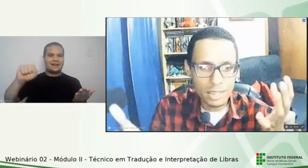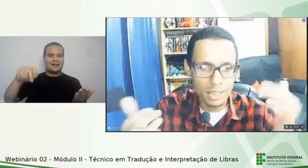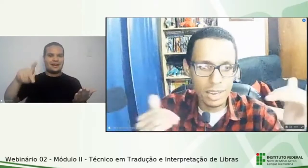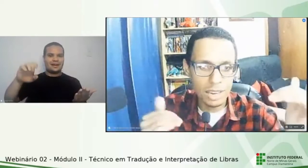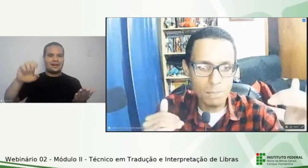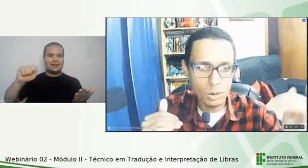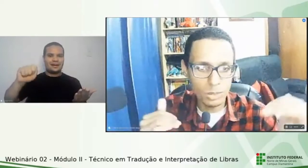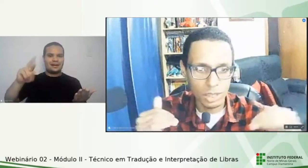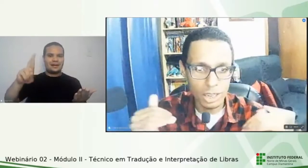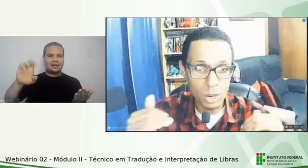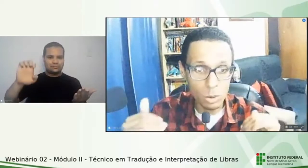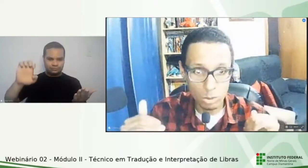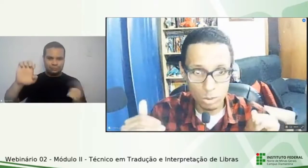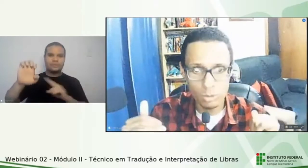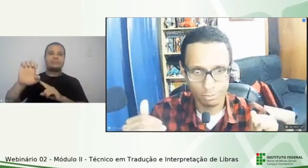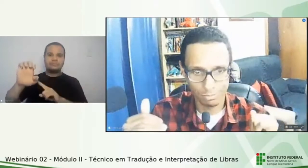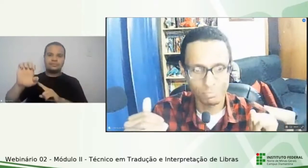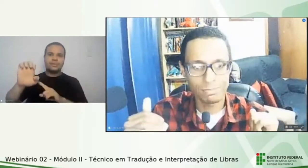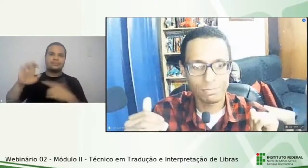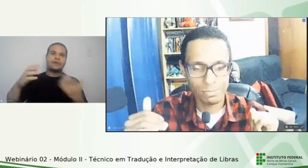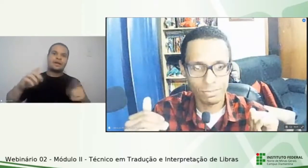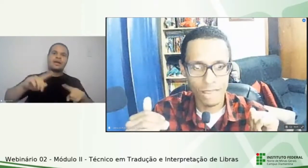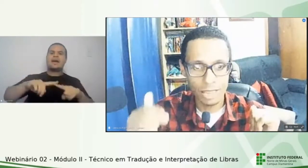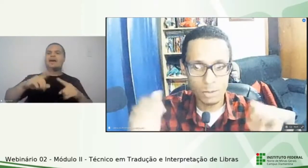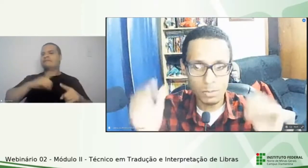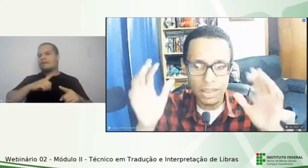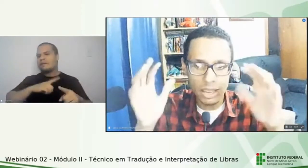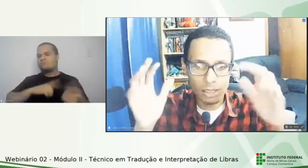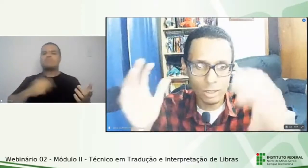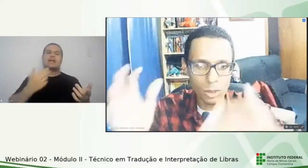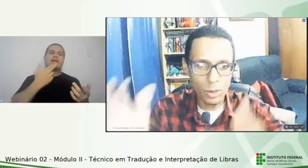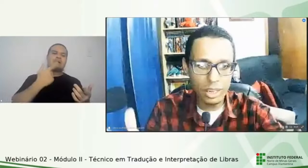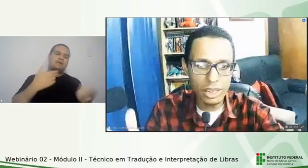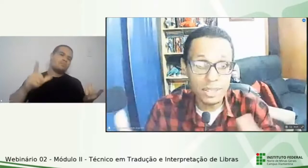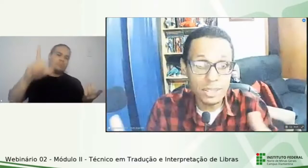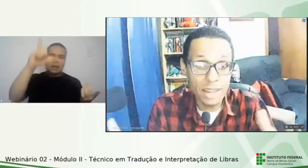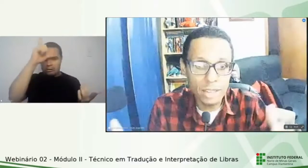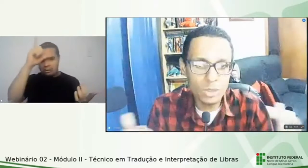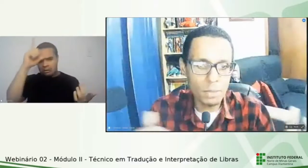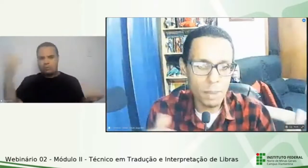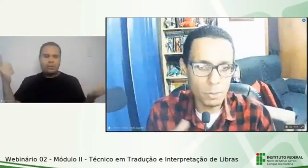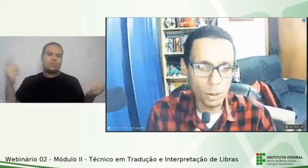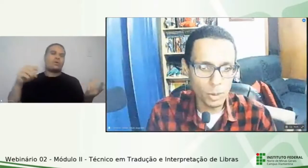inglês, tem ele em alemão, tem ele em russo. Tá? Então, peguei do inglês e